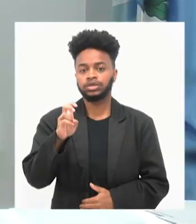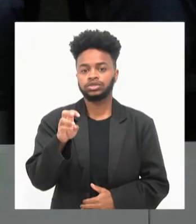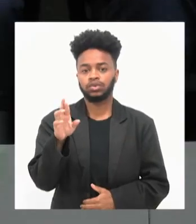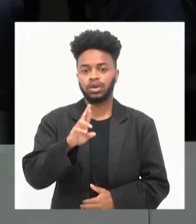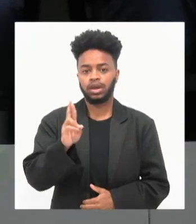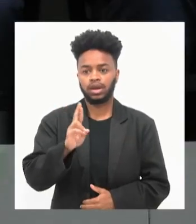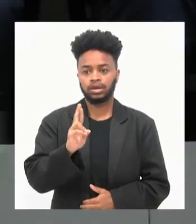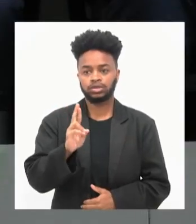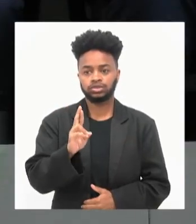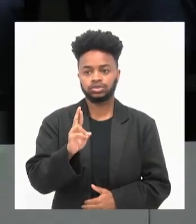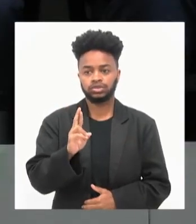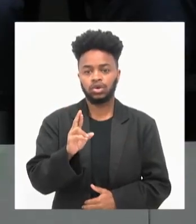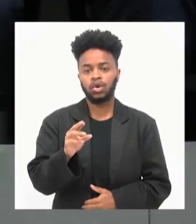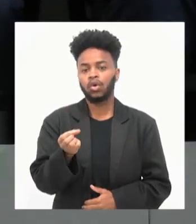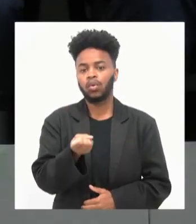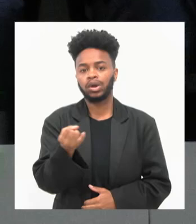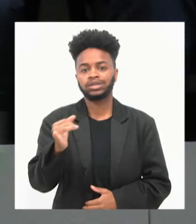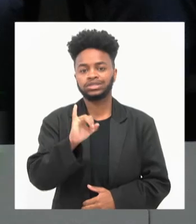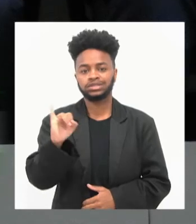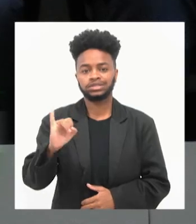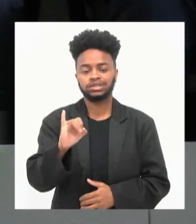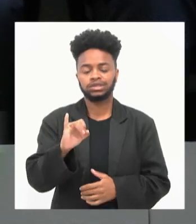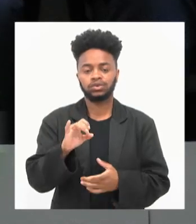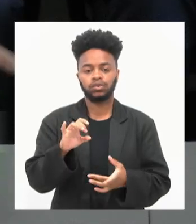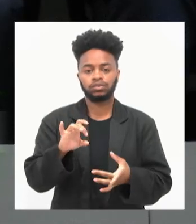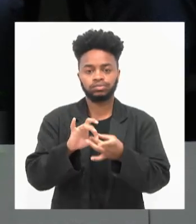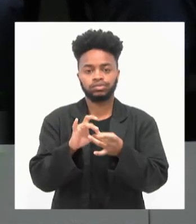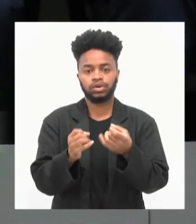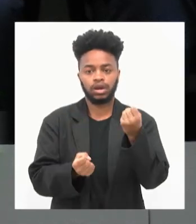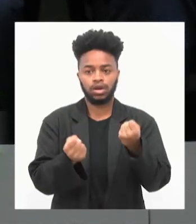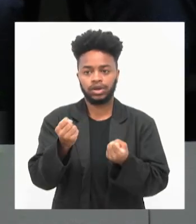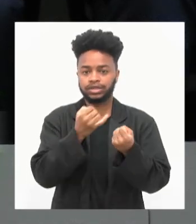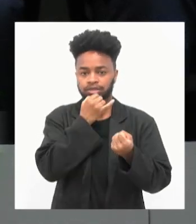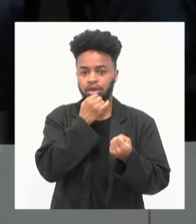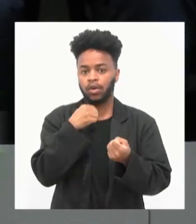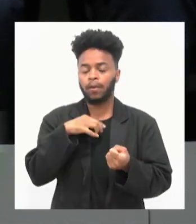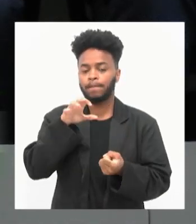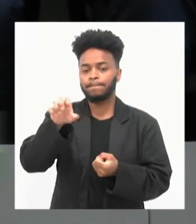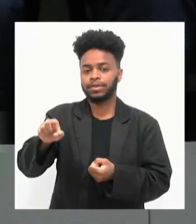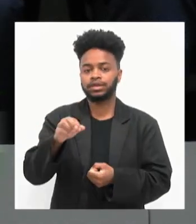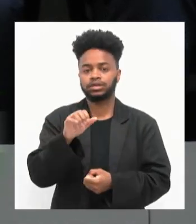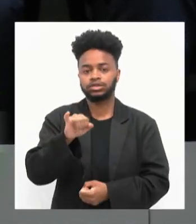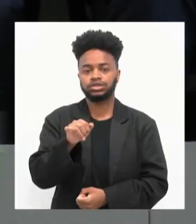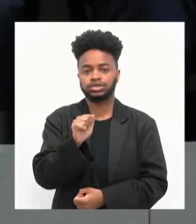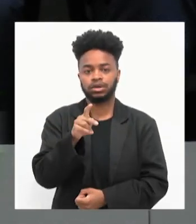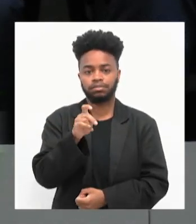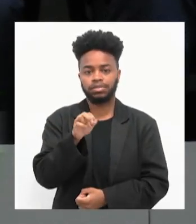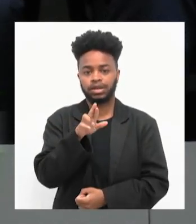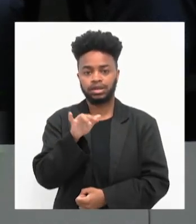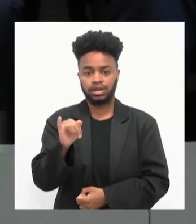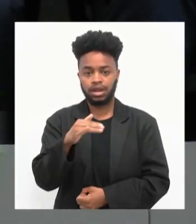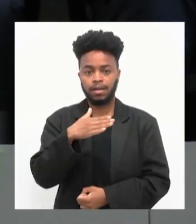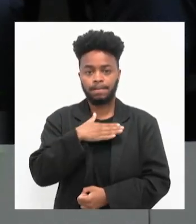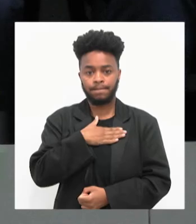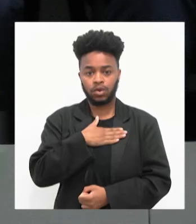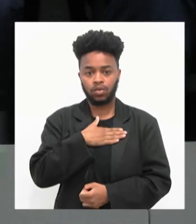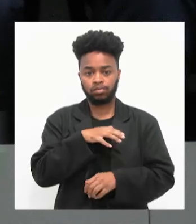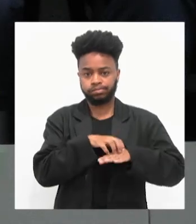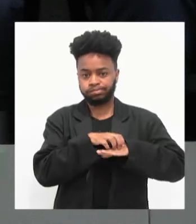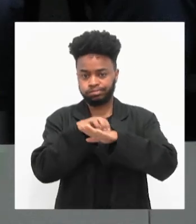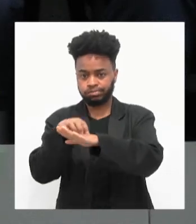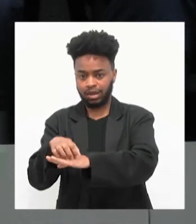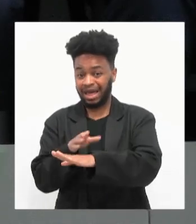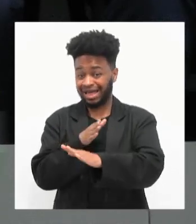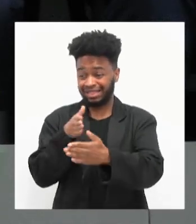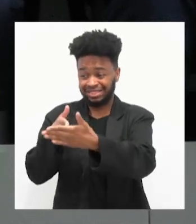quilometragem útil, que é a quilometragem que você está carregado, né? Tá. Por exemplo, vou pegar um caminhão de Japeri. Meu deslocamento de Ralengo para Japeri não conta. Conta só de Japeri até